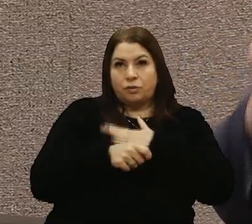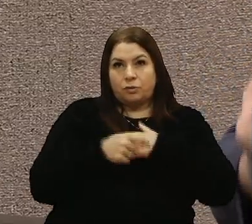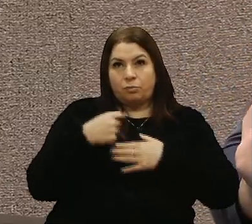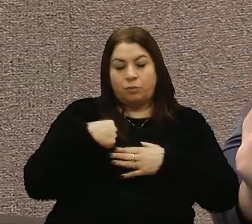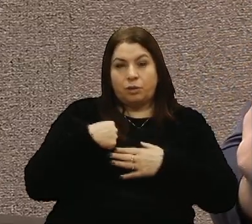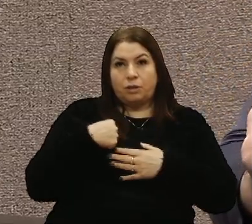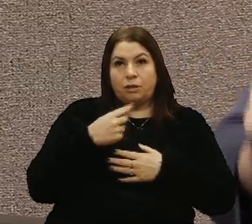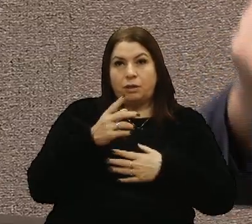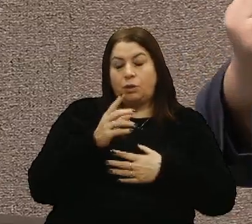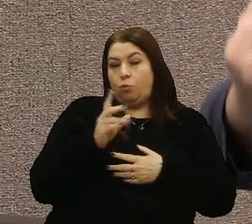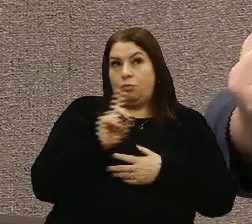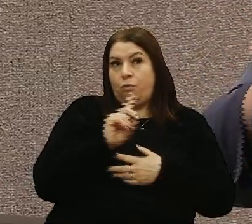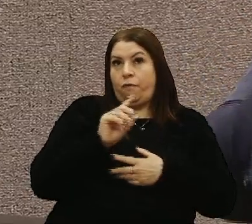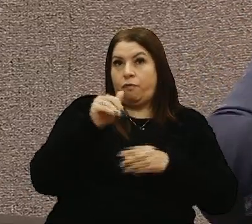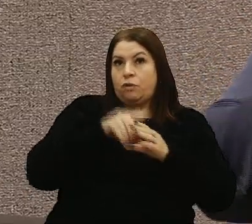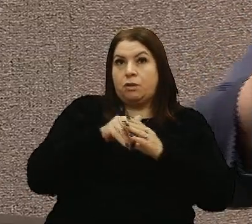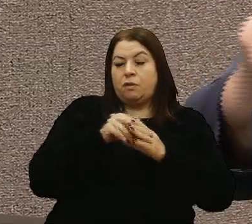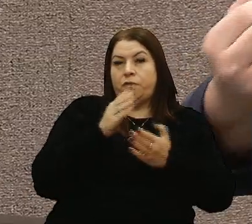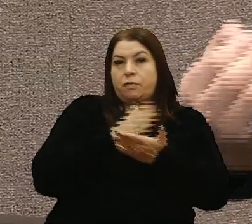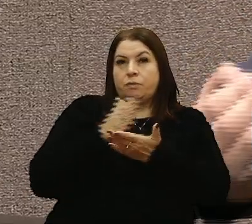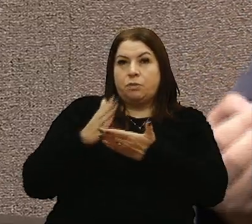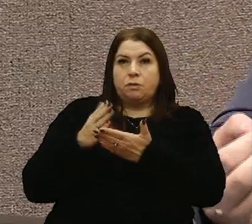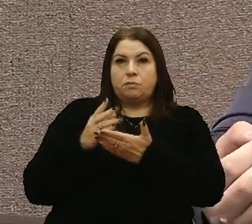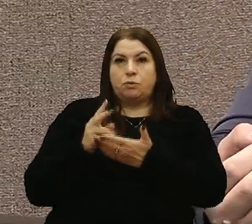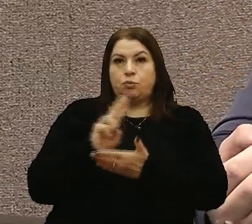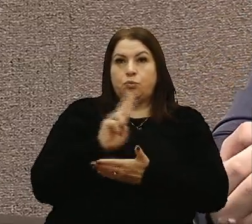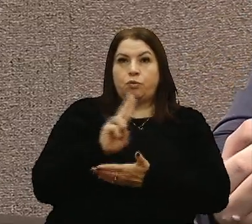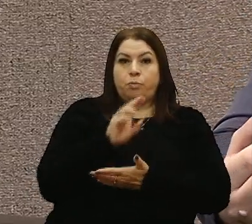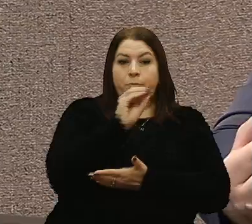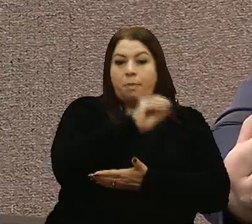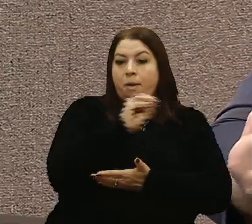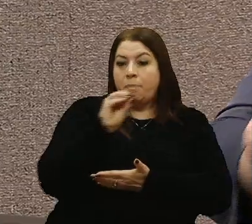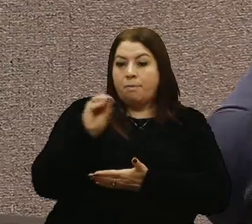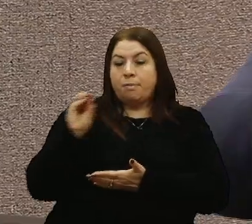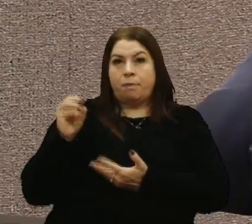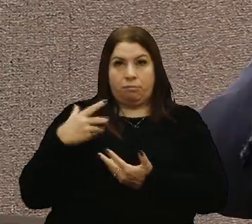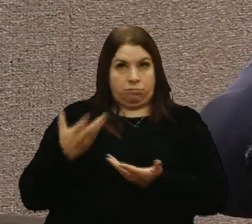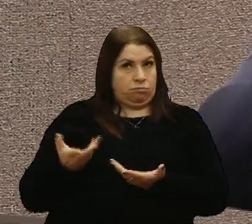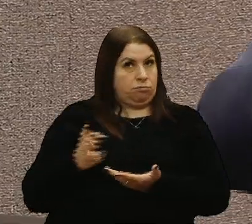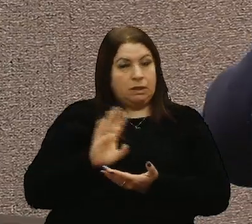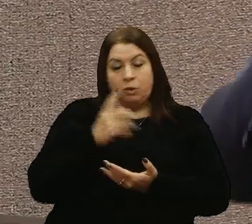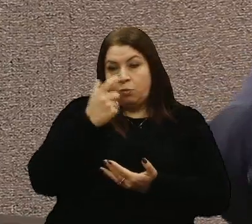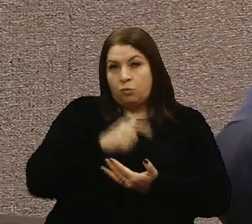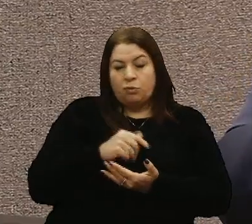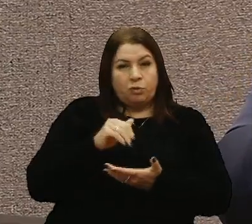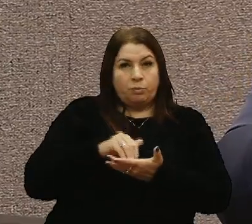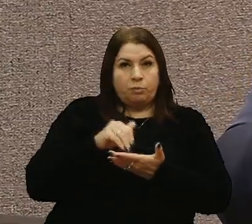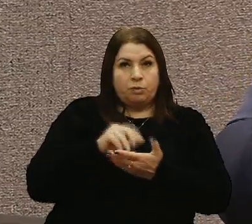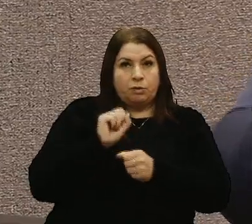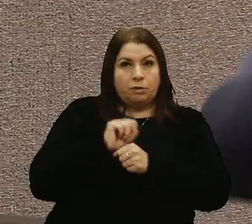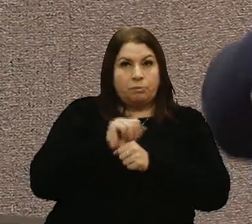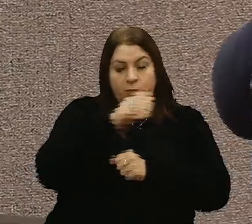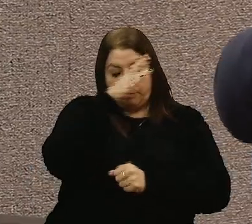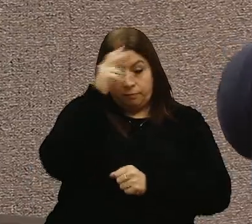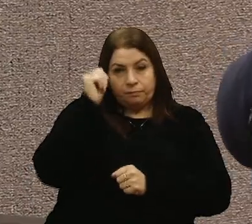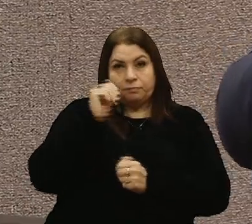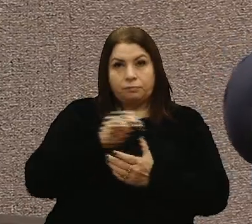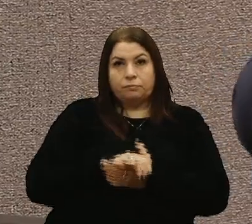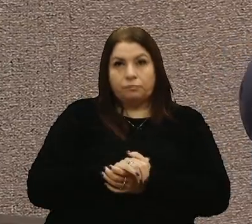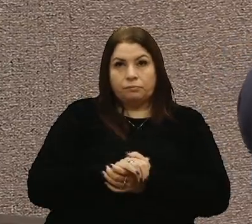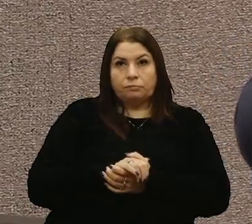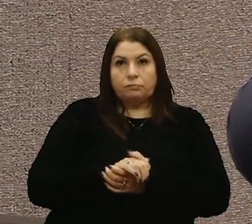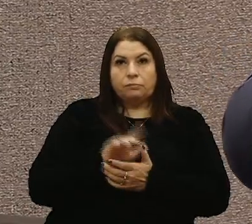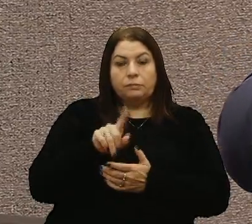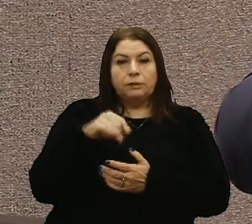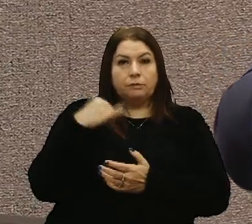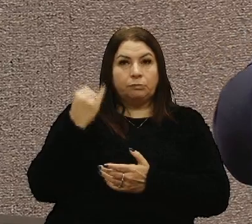me nego a votar em um financiamento que não venha discriminado os valores que serão aplicados. Então, acho que é o mínimo que se espera da prefeitura. Não, eu sei disso. Então